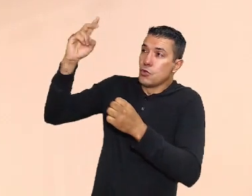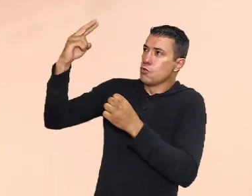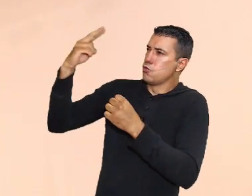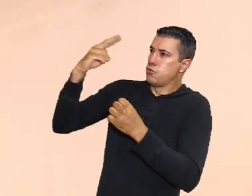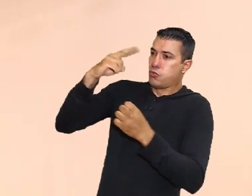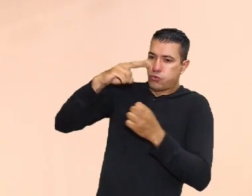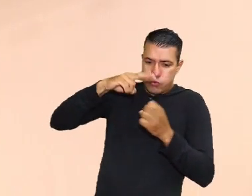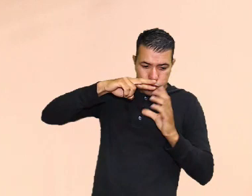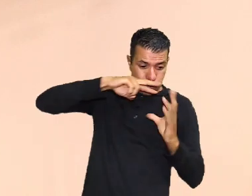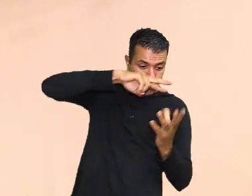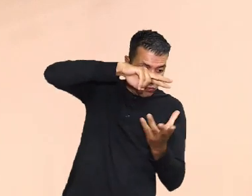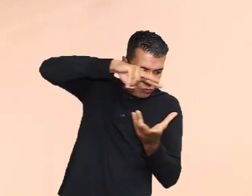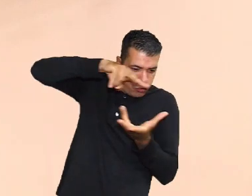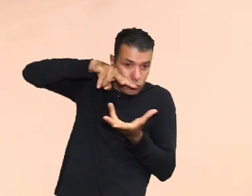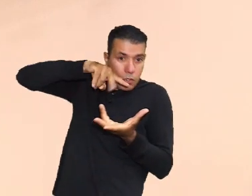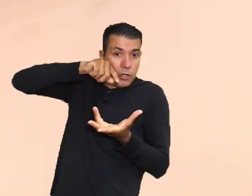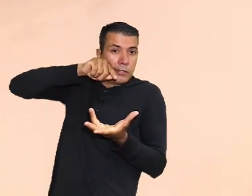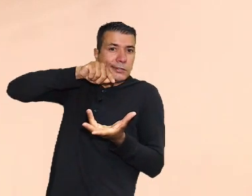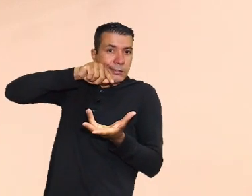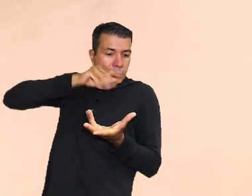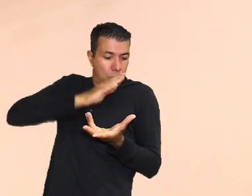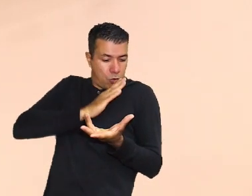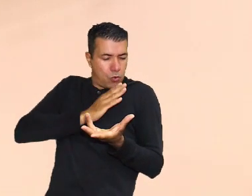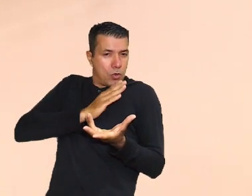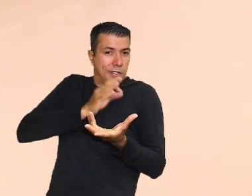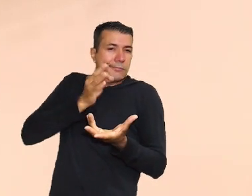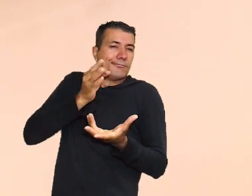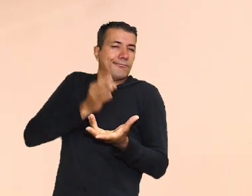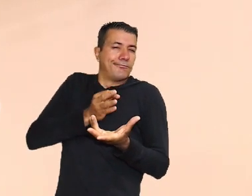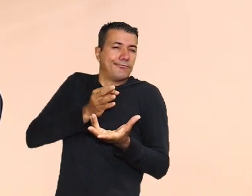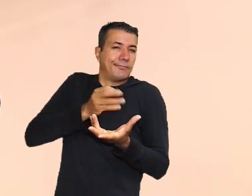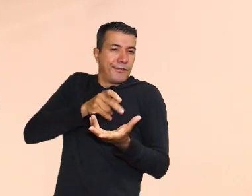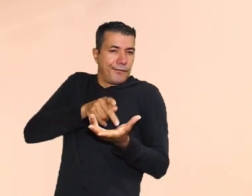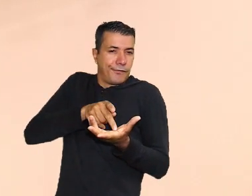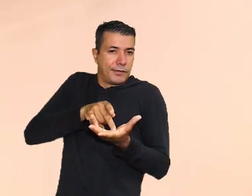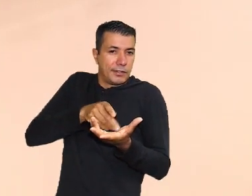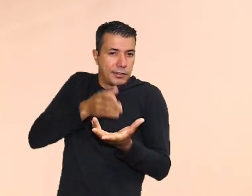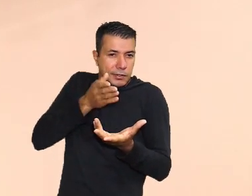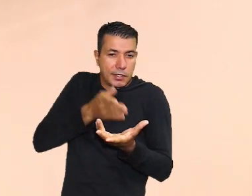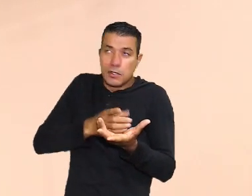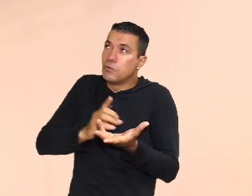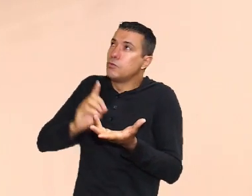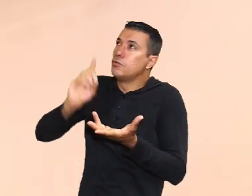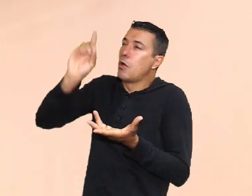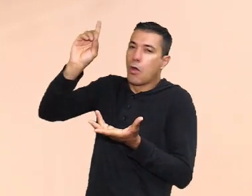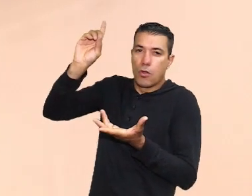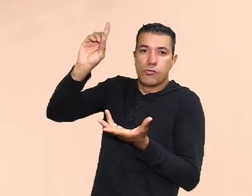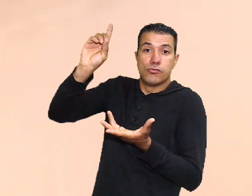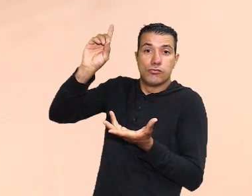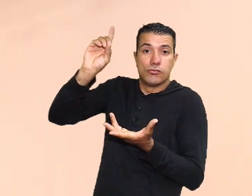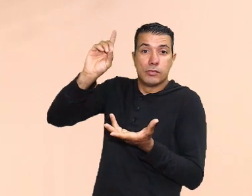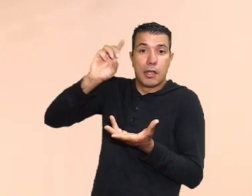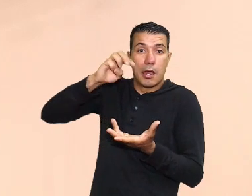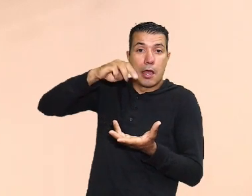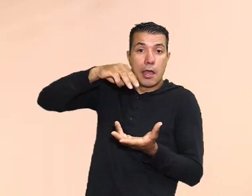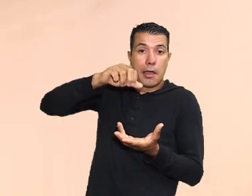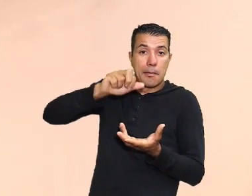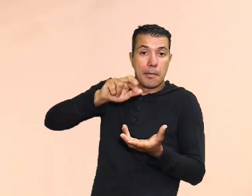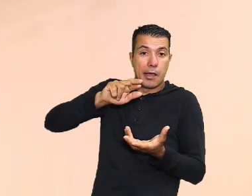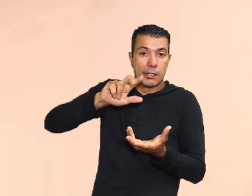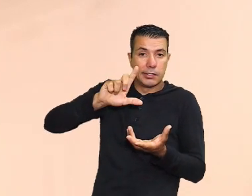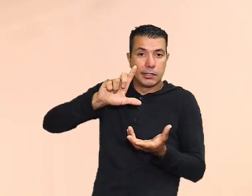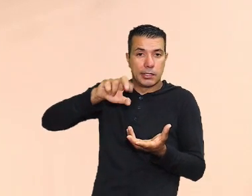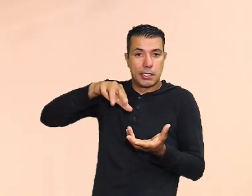terra e Ele observa aqueles que têm o coração totalmente nele. Marilene Alves: